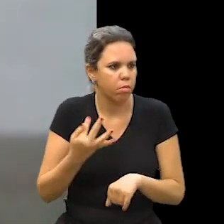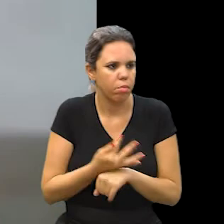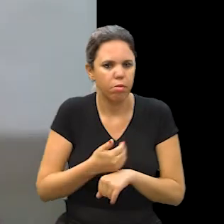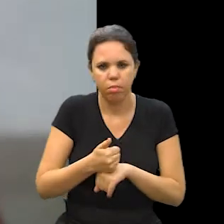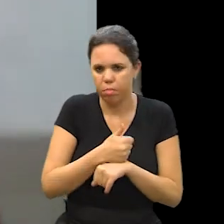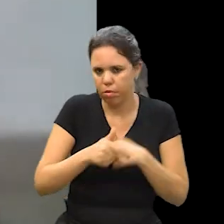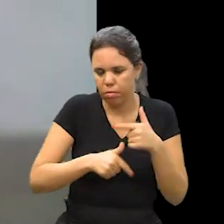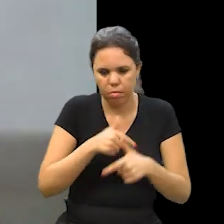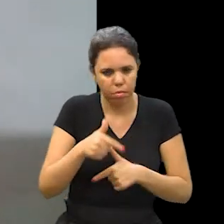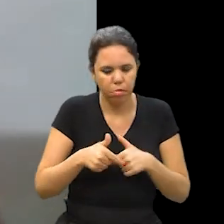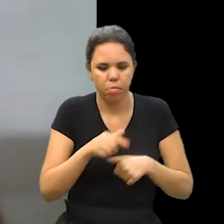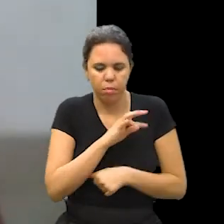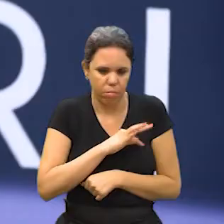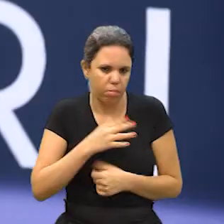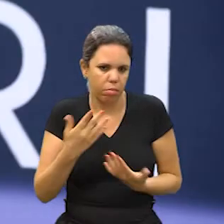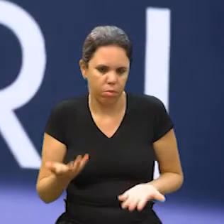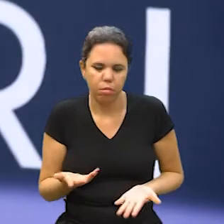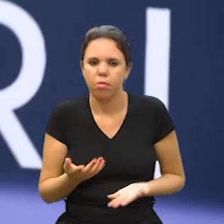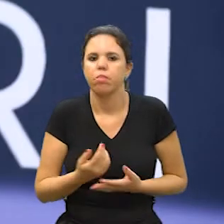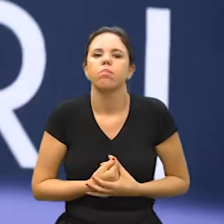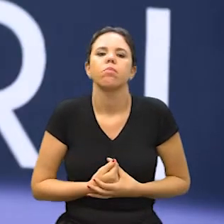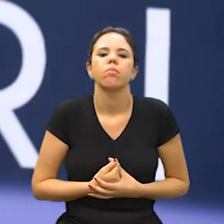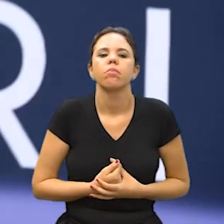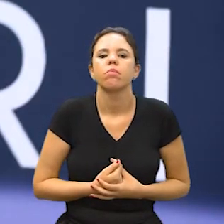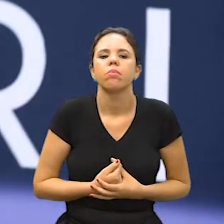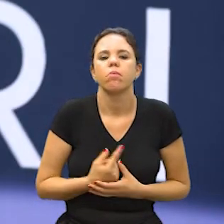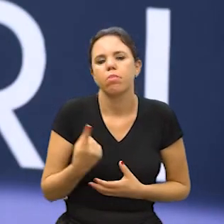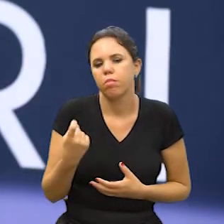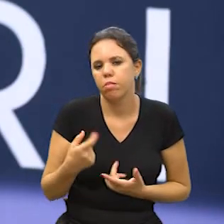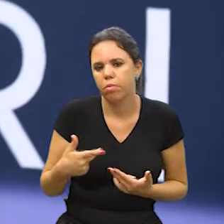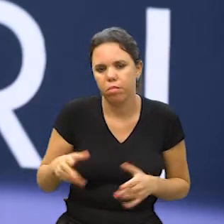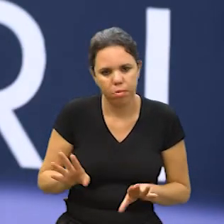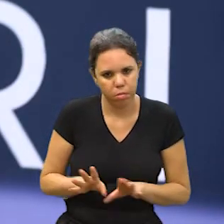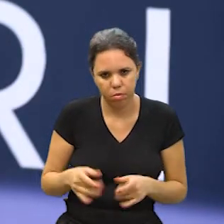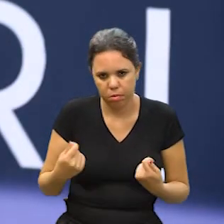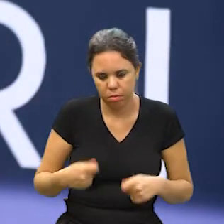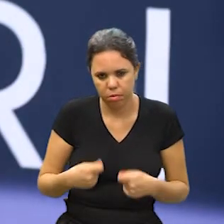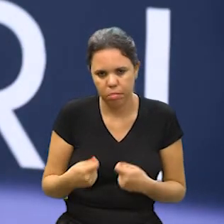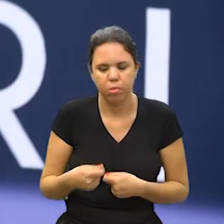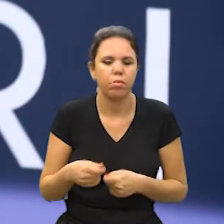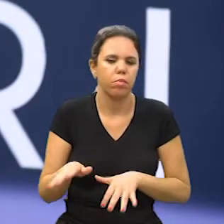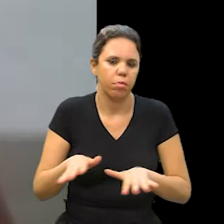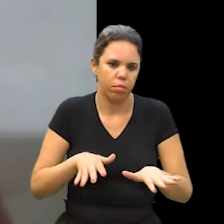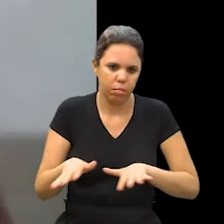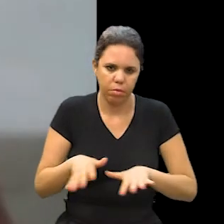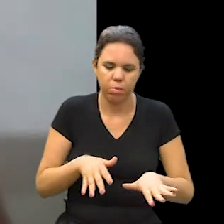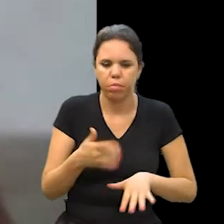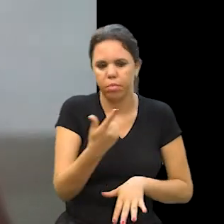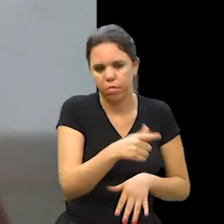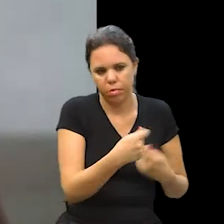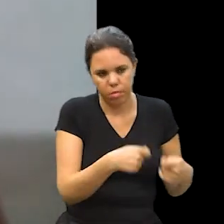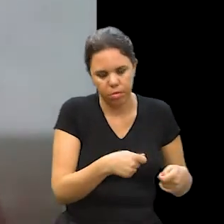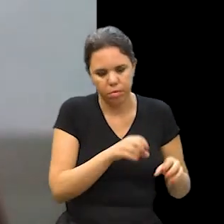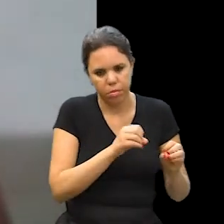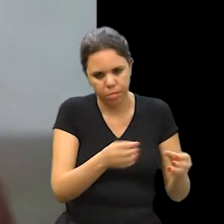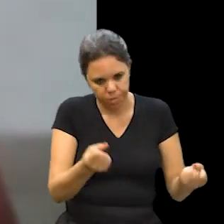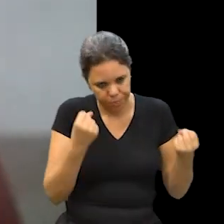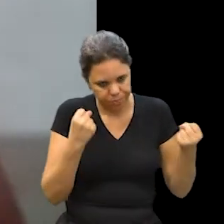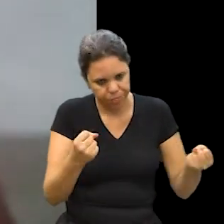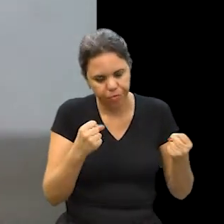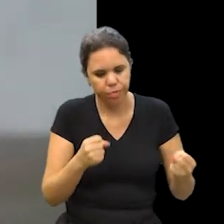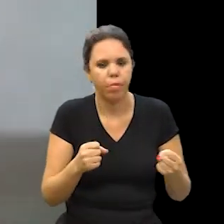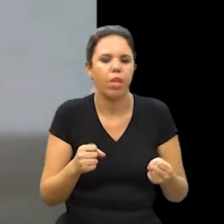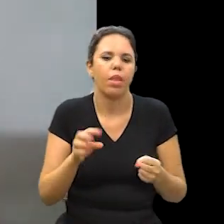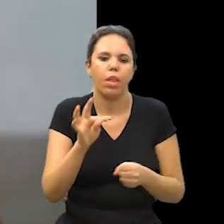áreas técnicas, não é? Só uma questão, né? Vai precisar da orientação e mobilidade, outro vai precisar da educação física e da